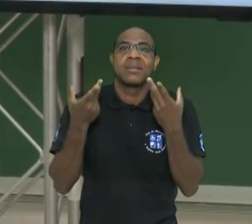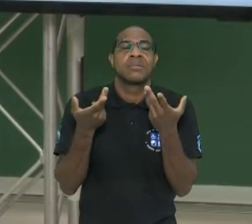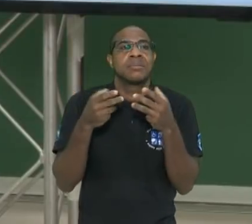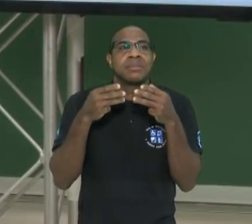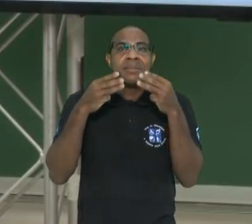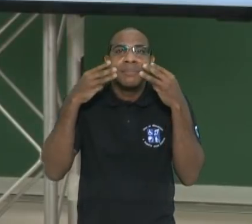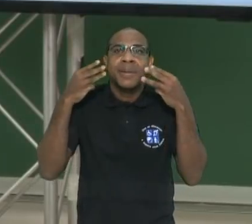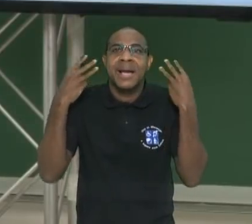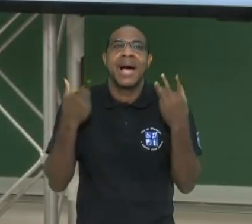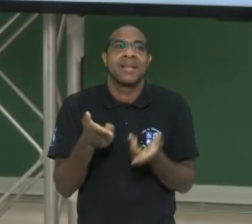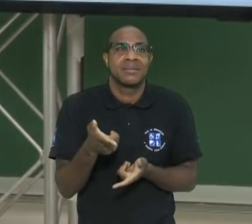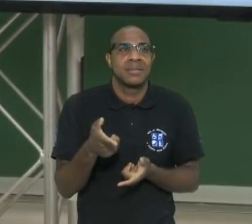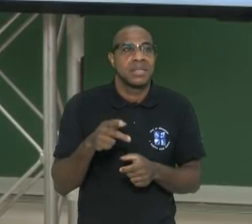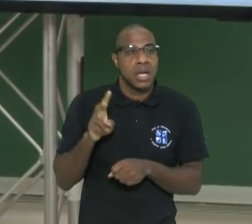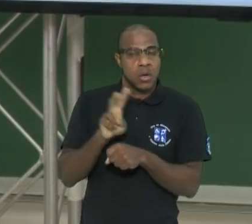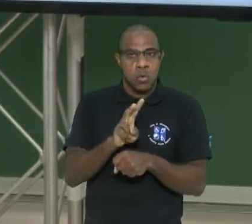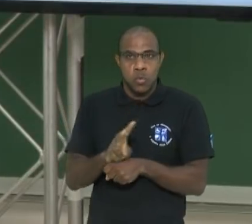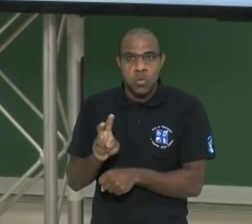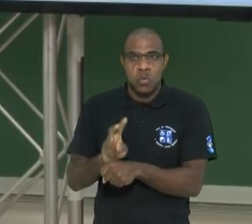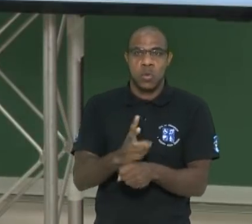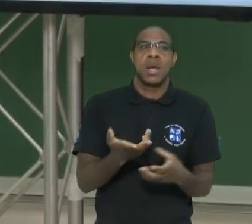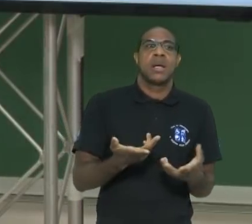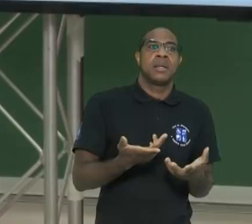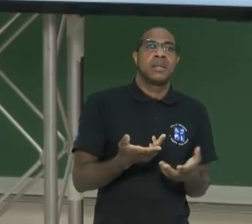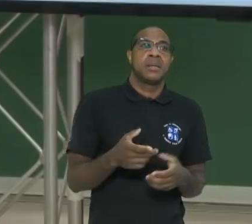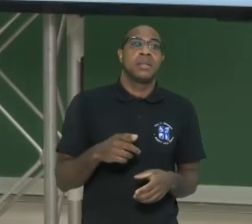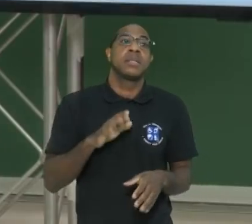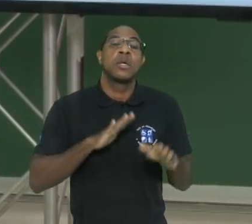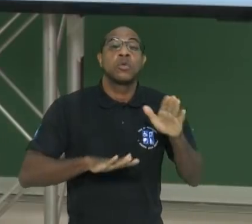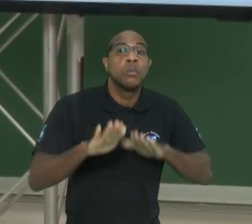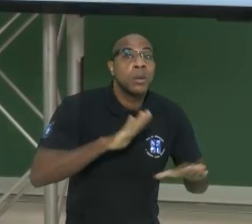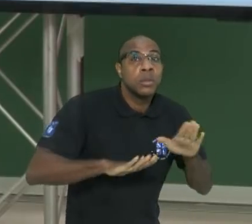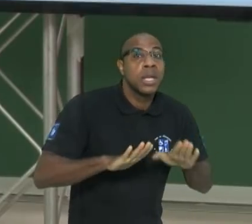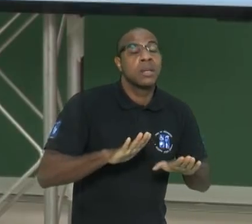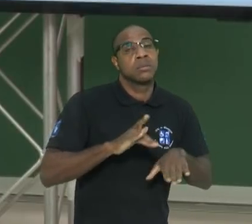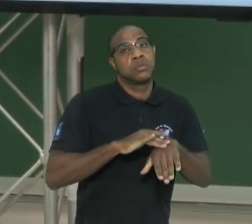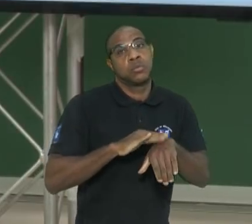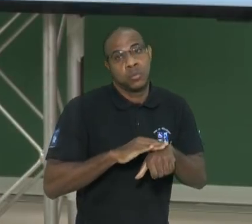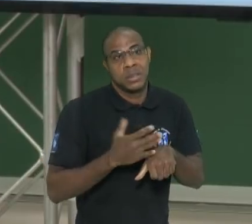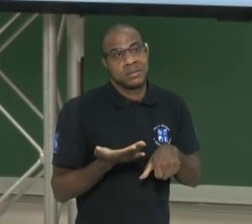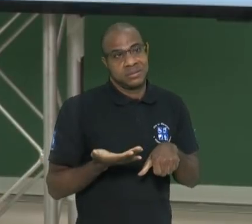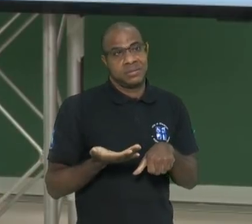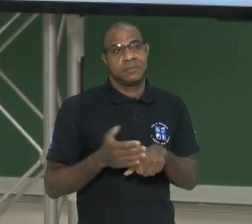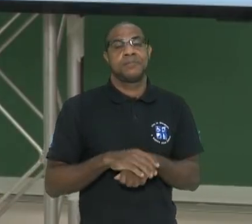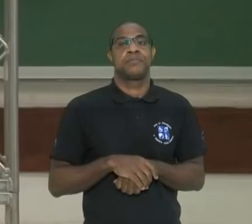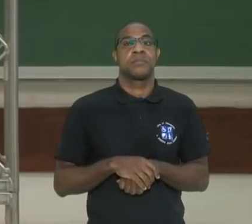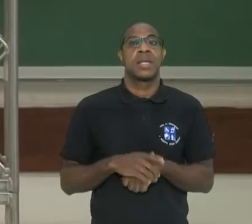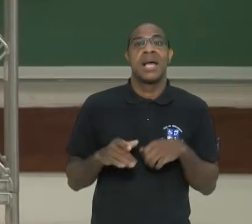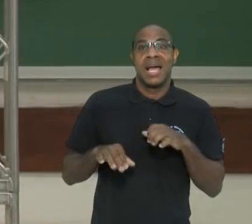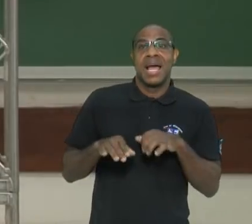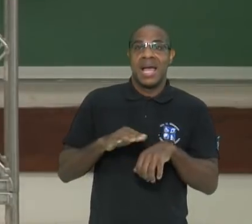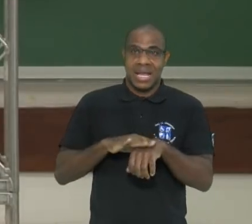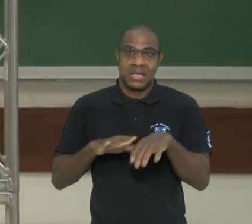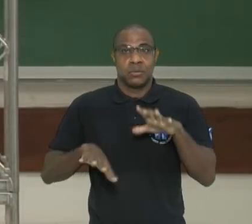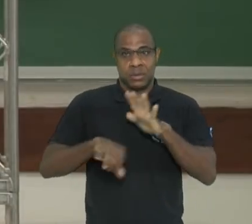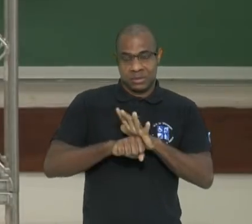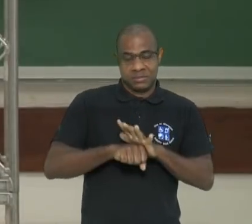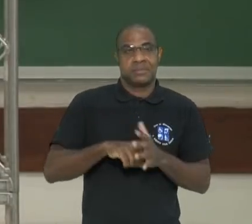de galinha, a sua própria horta, tem que tomar cuidado com essas doenças que acabam sendo transmitidas por água e